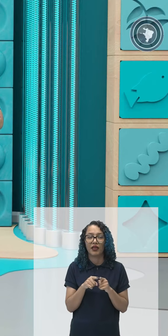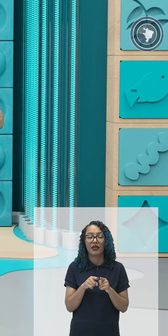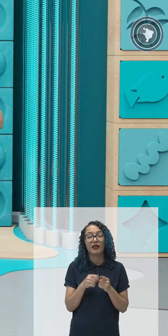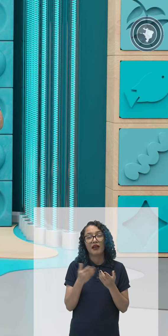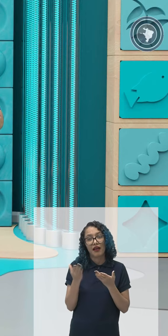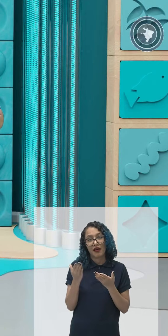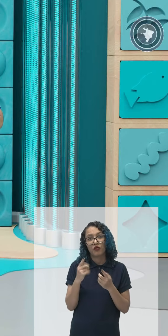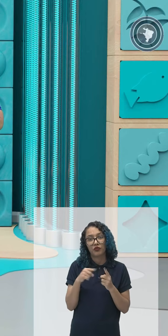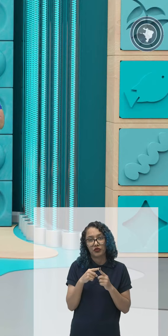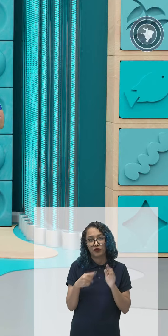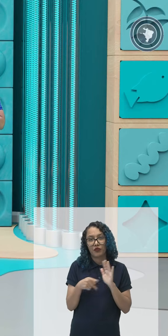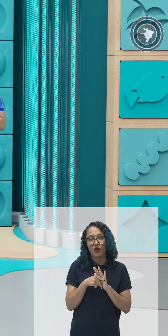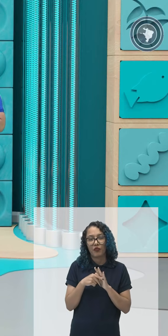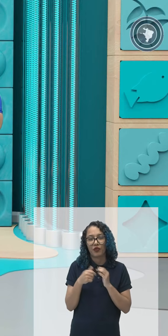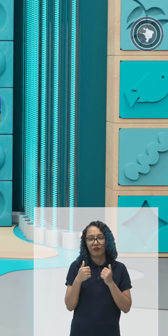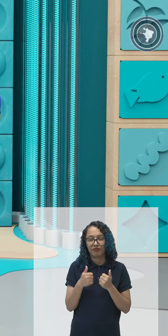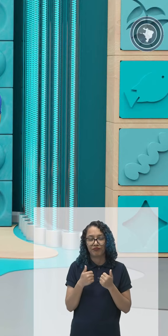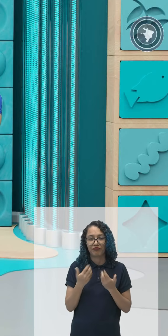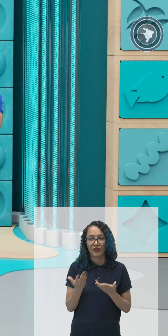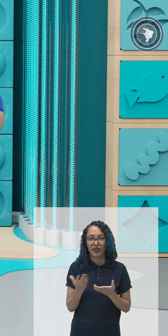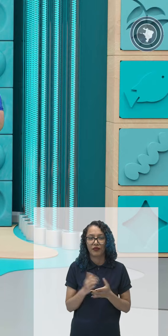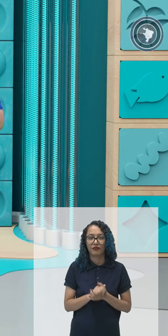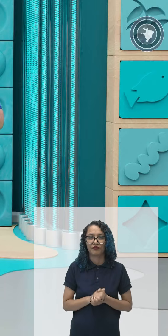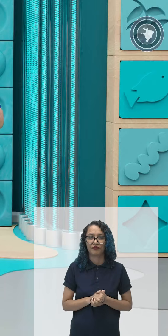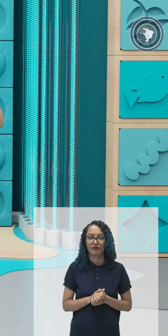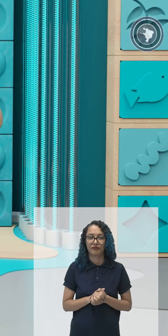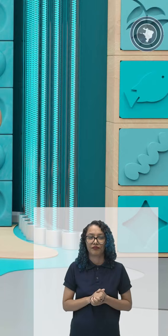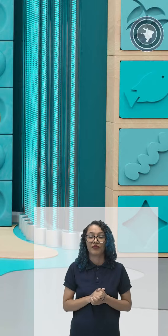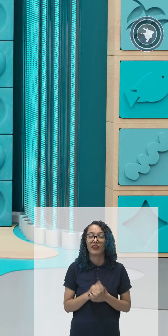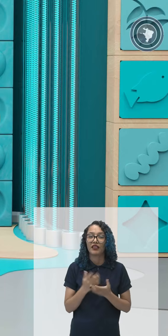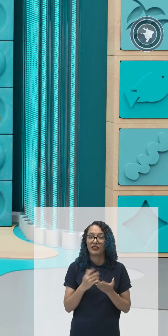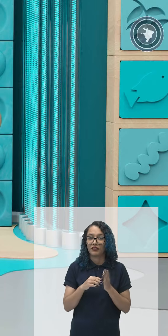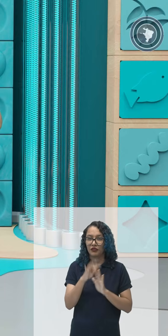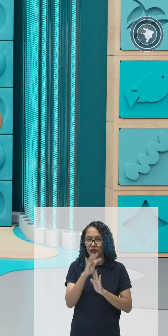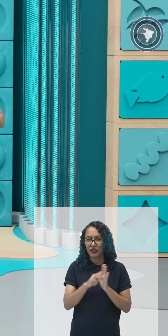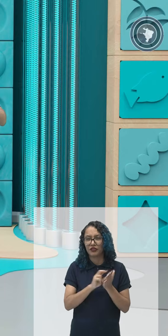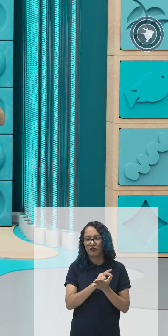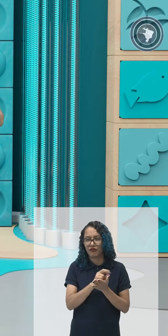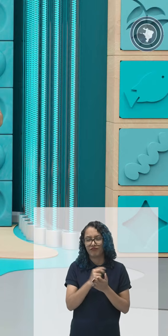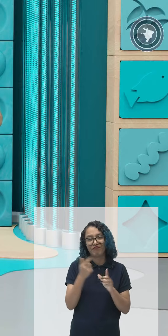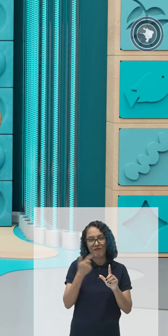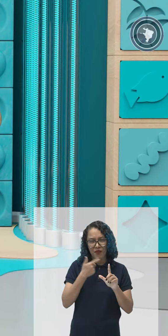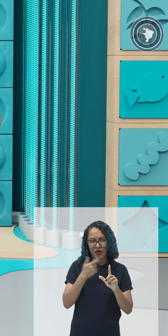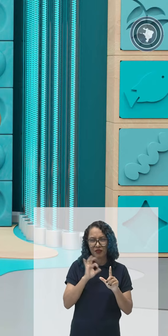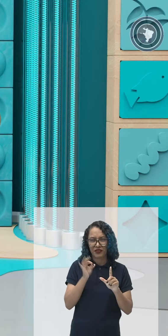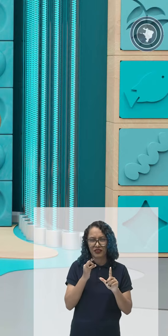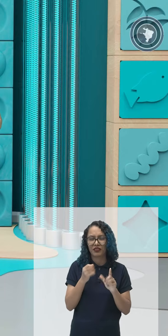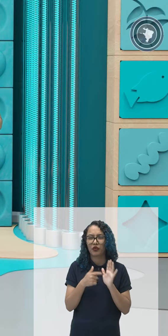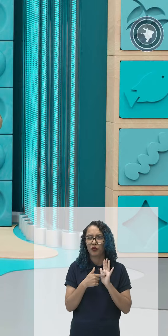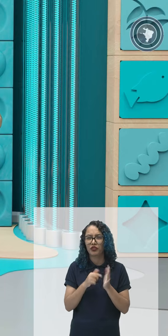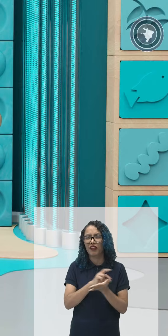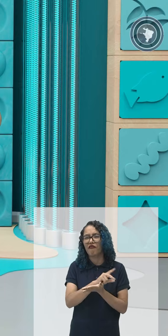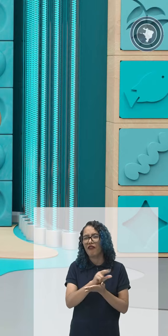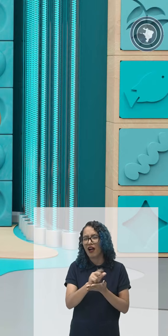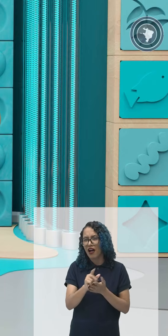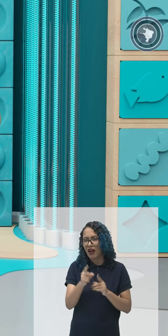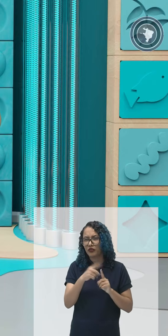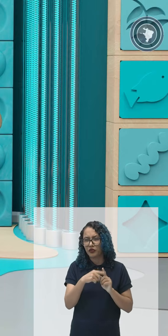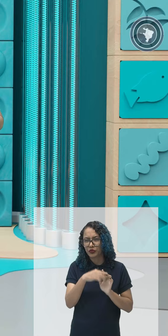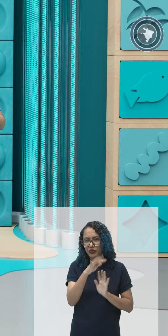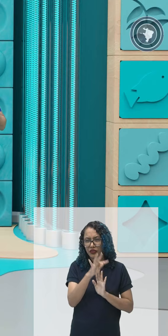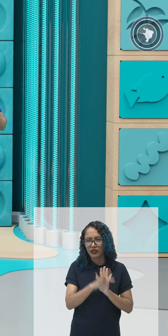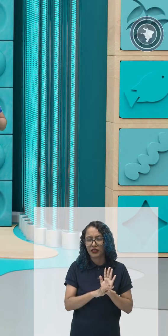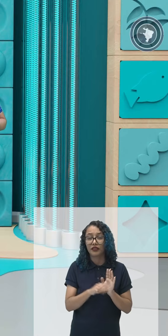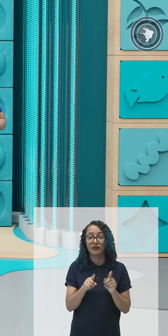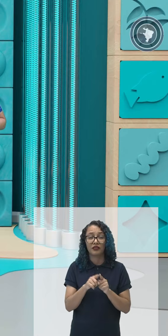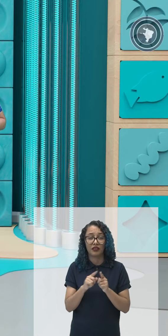a finalidade. Então, esse é o nosso texto, o meme, né? Nós vimos diversos textos, tipos